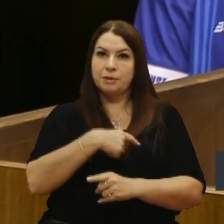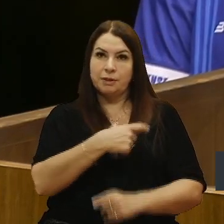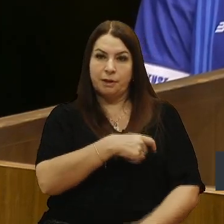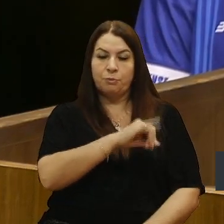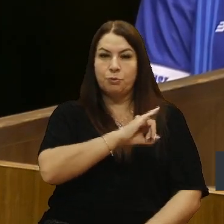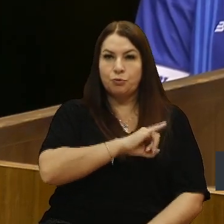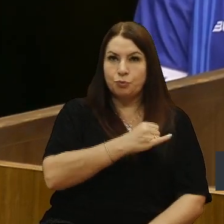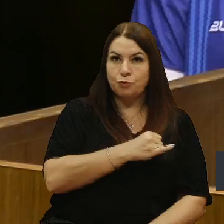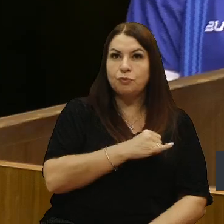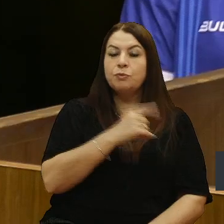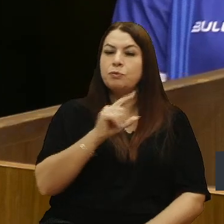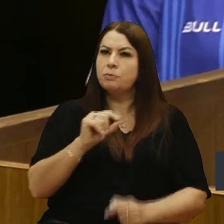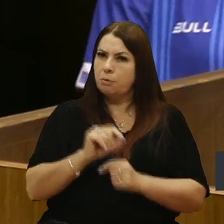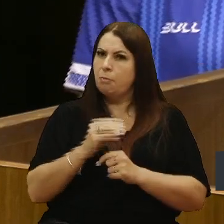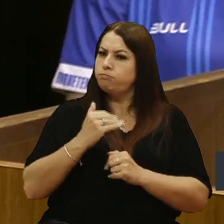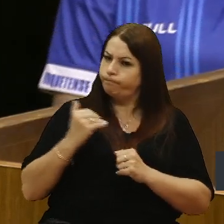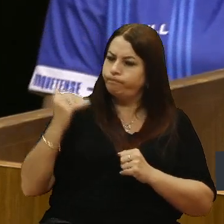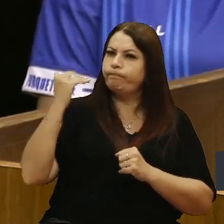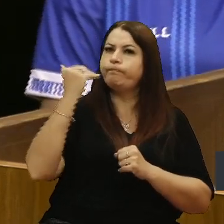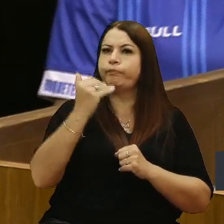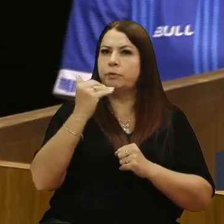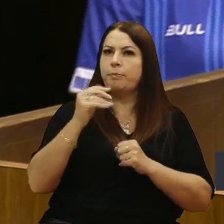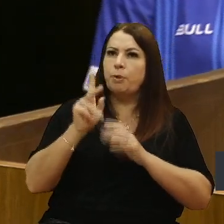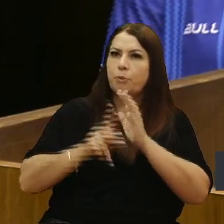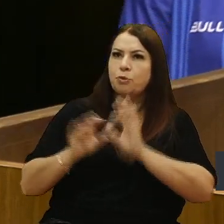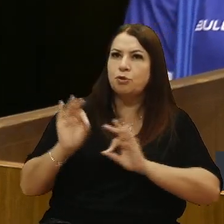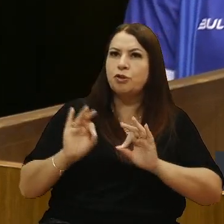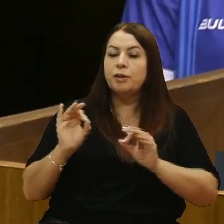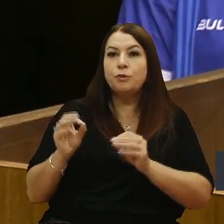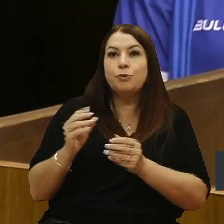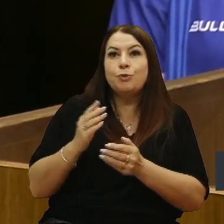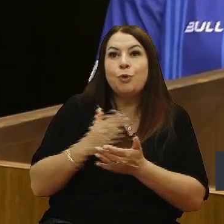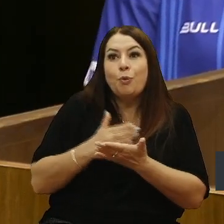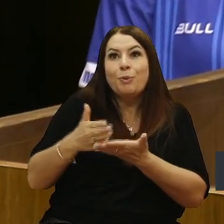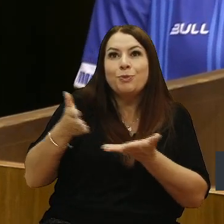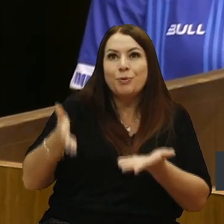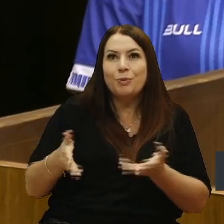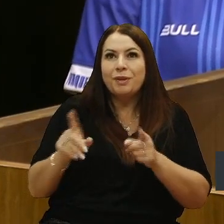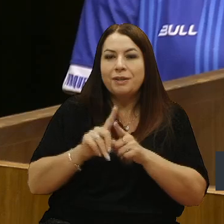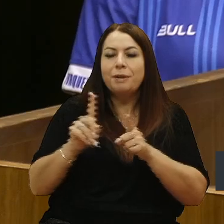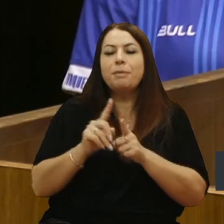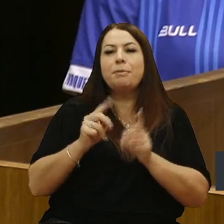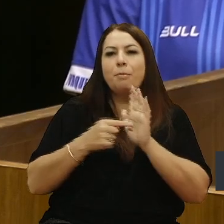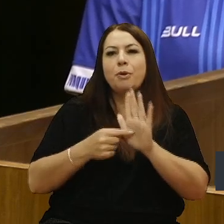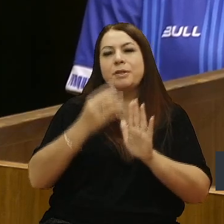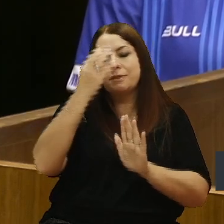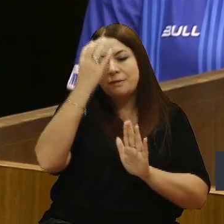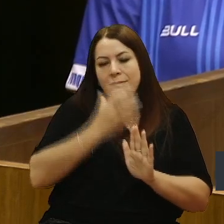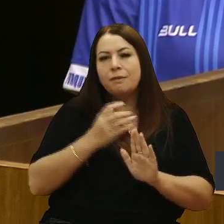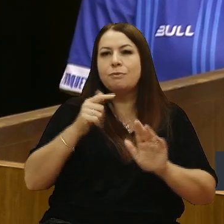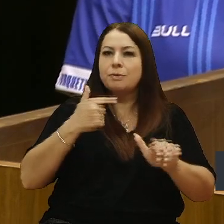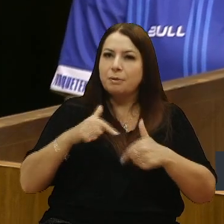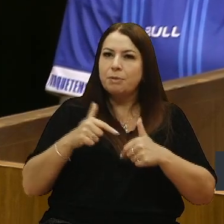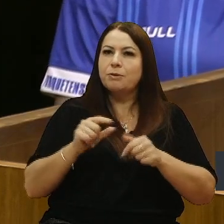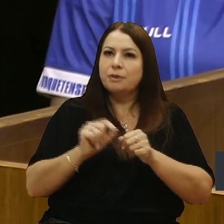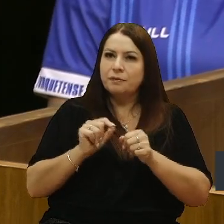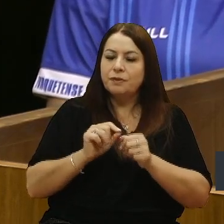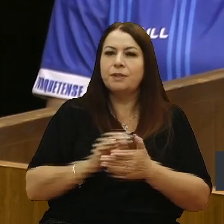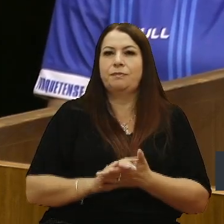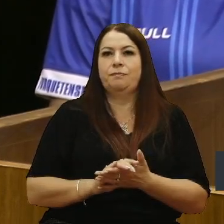Juventude. Um feito grandioso para um projeto tão jovem, que demonstra a seriedade do trabalho que vem sendo